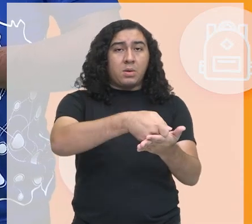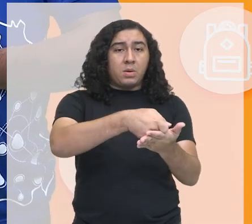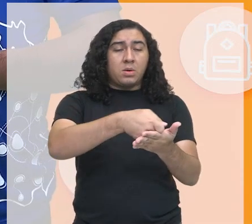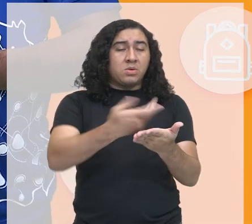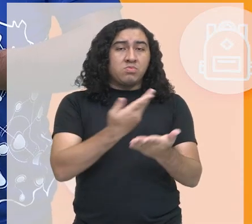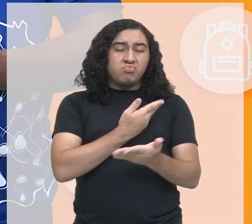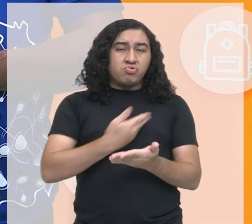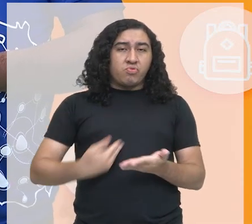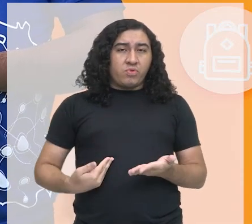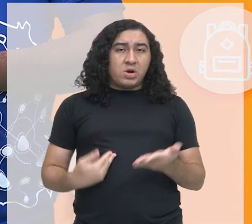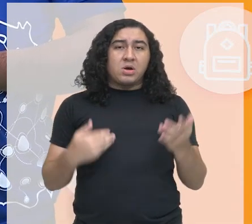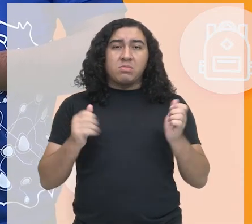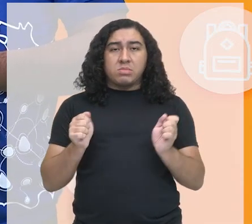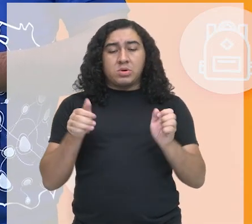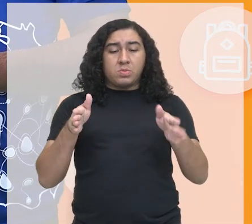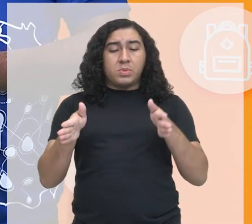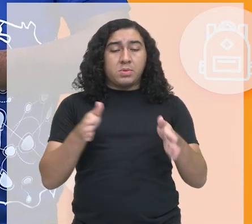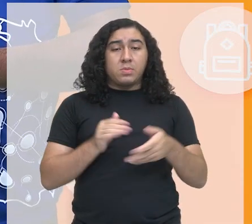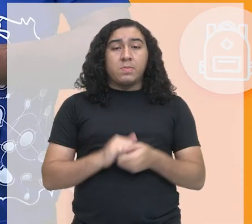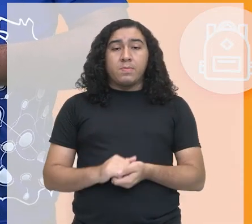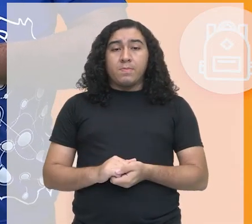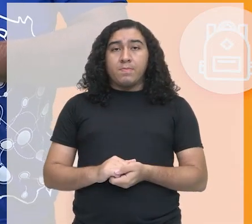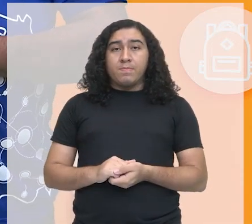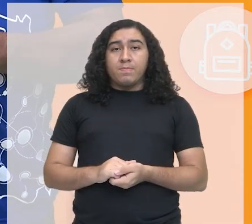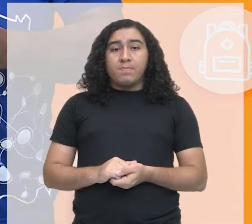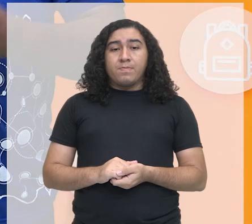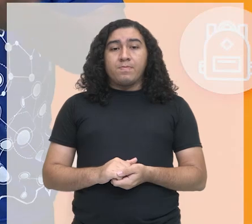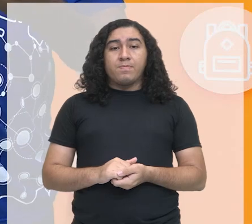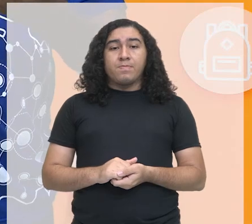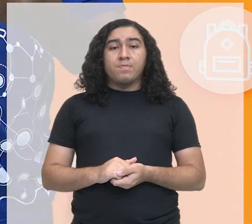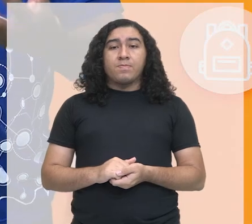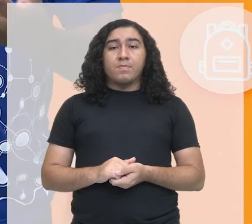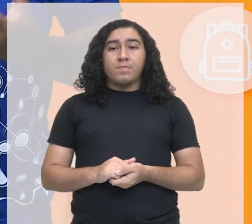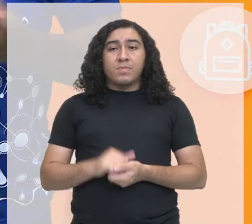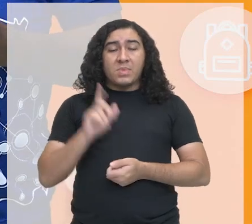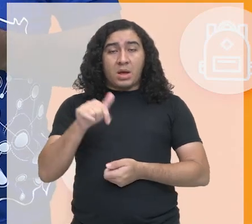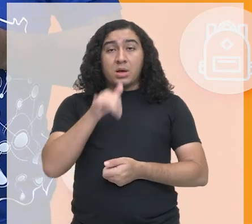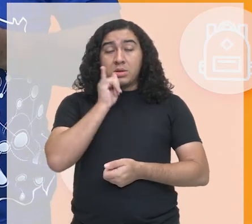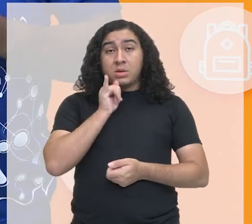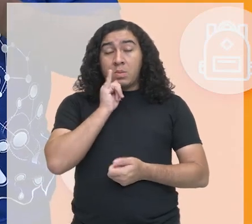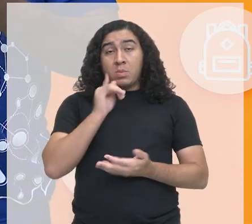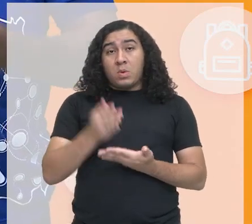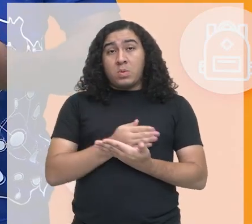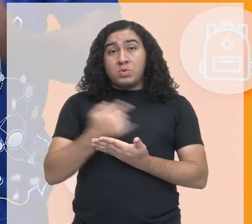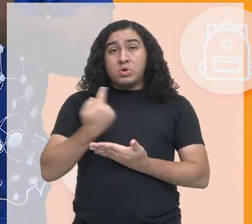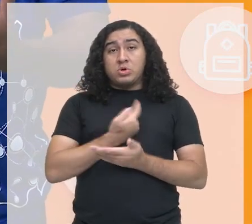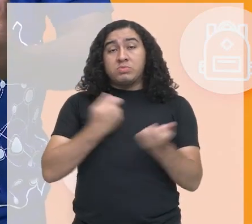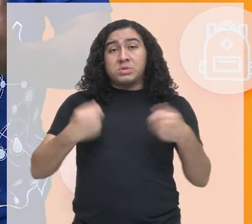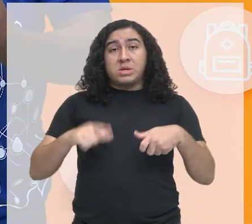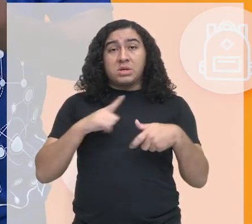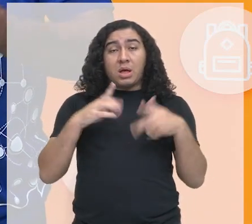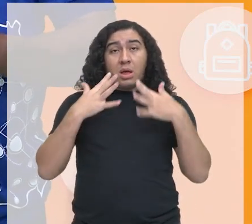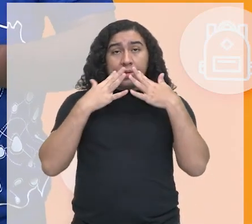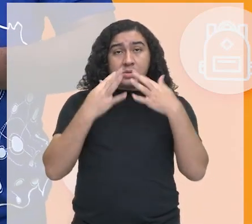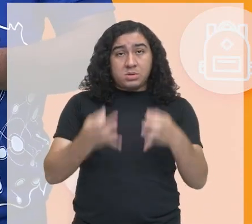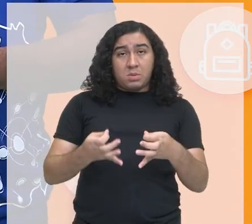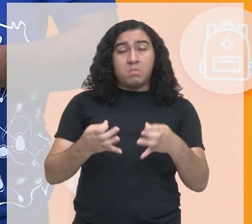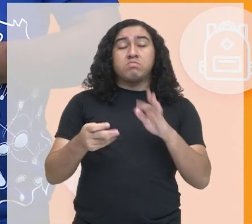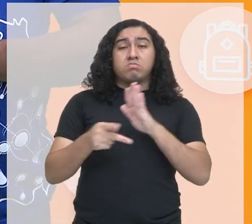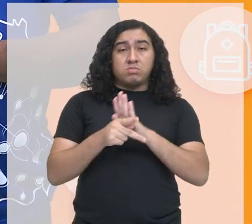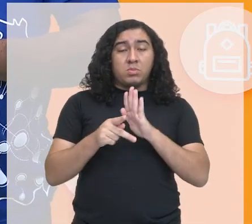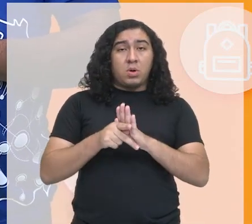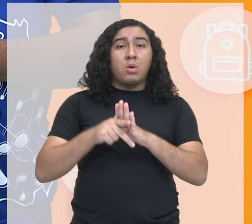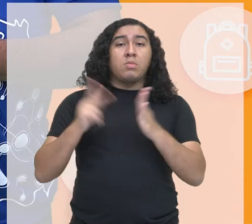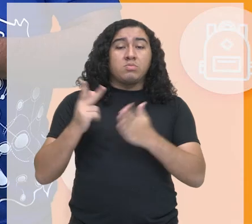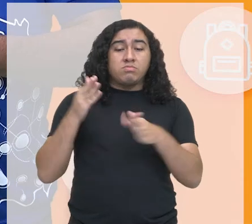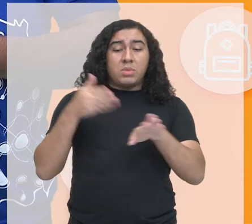atuar, para gastar durante aquele período. Então, são alguns exemplos que nós precisamos nos engajar politicamente